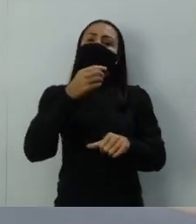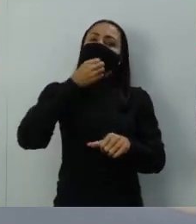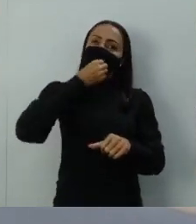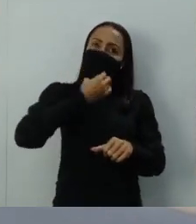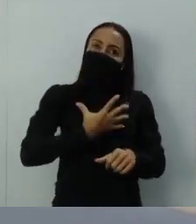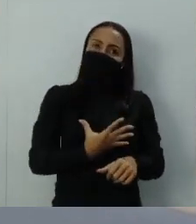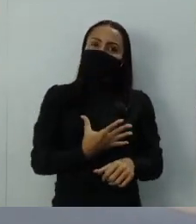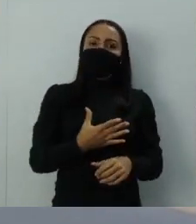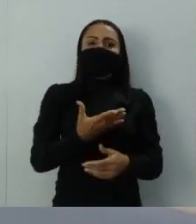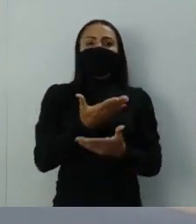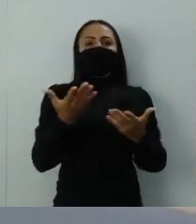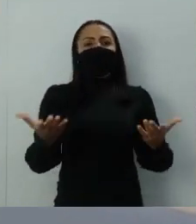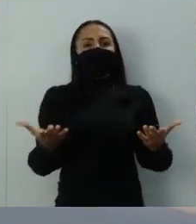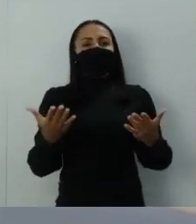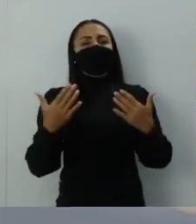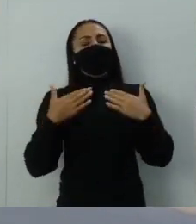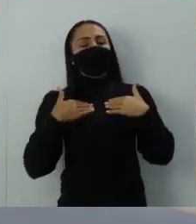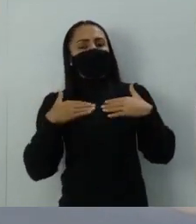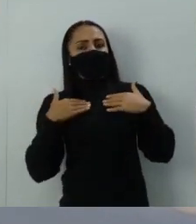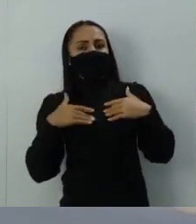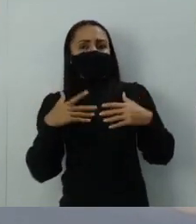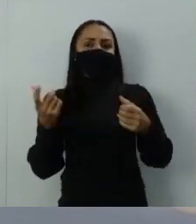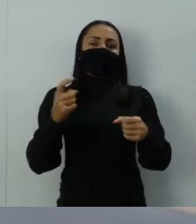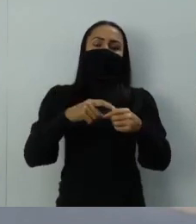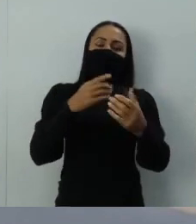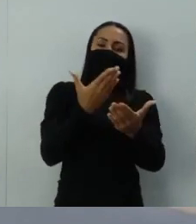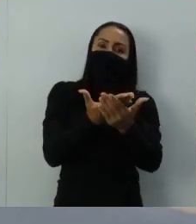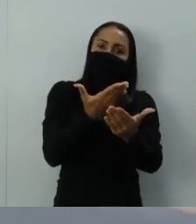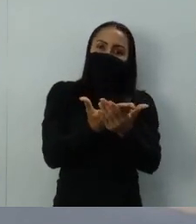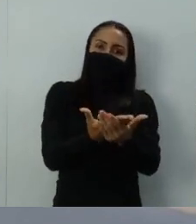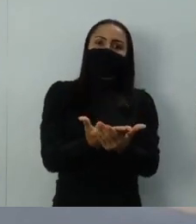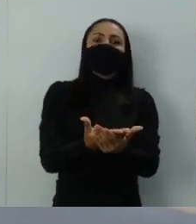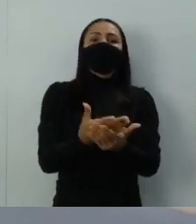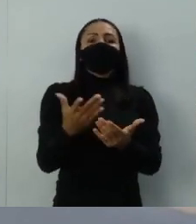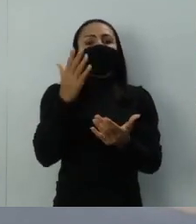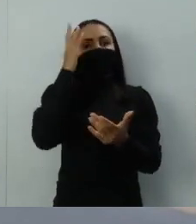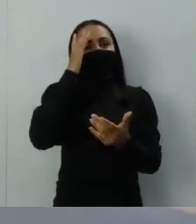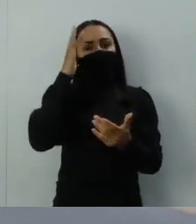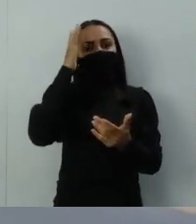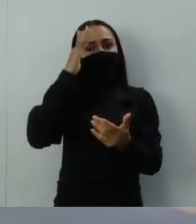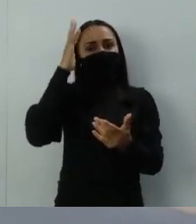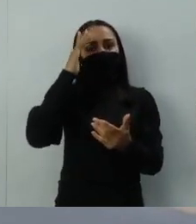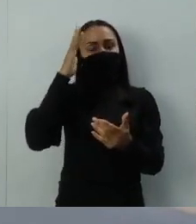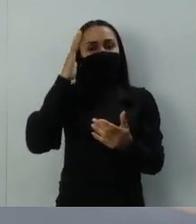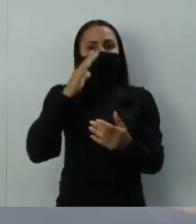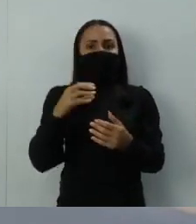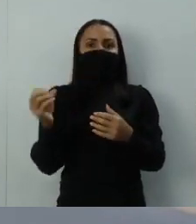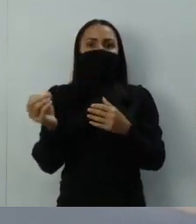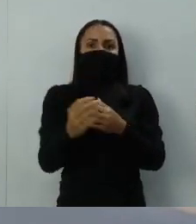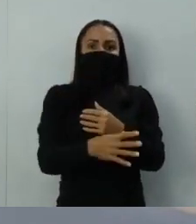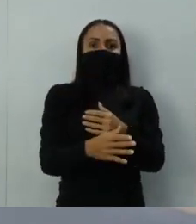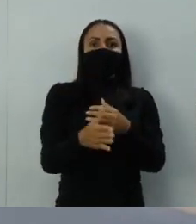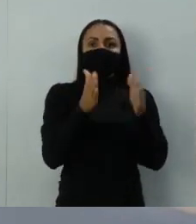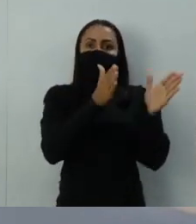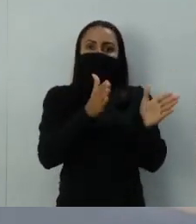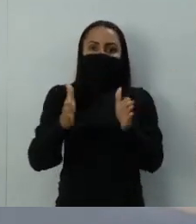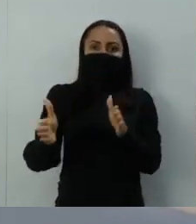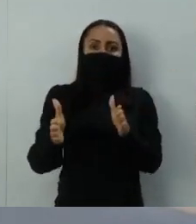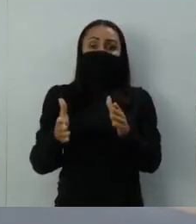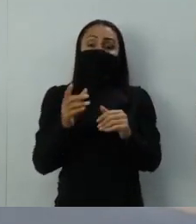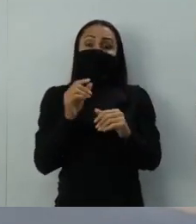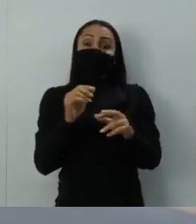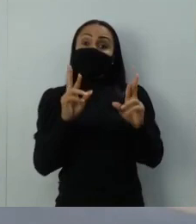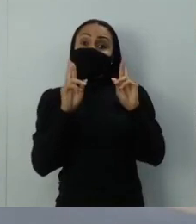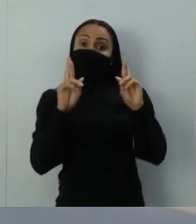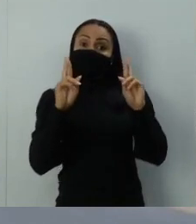tranquilos. Vamos para mais um estudo da filosofia nesse novo ciclo. Eu espero que você comece com